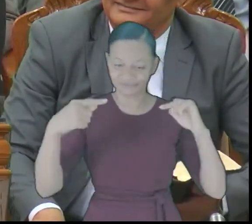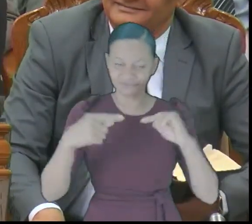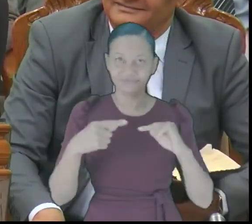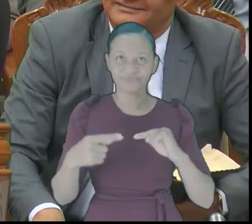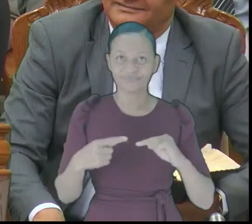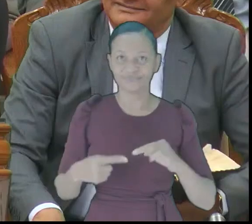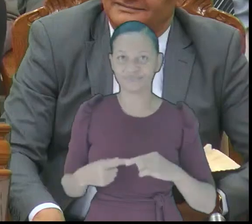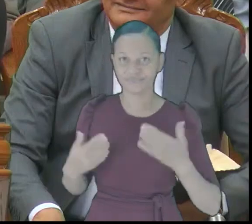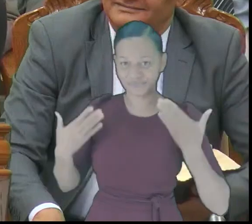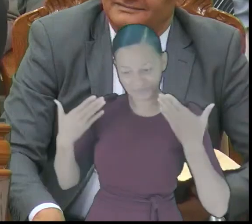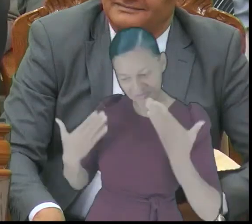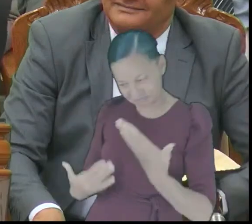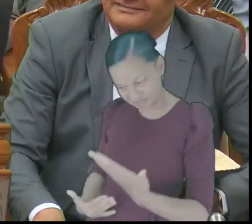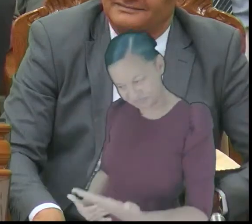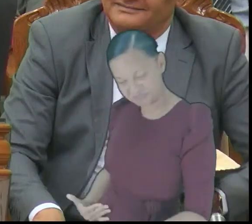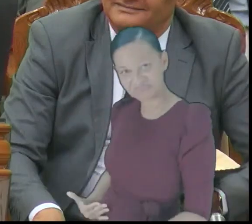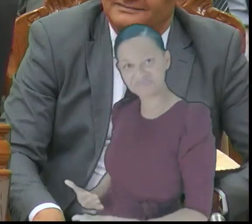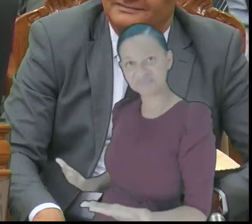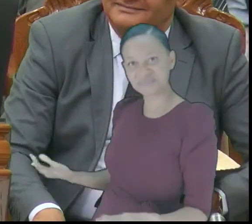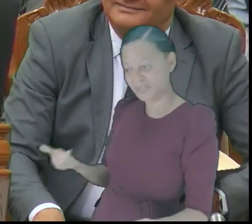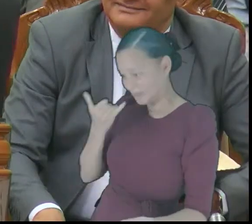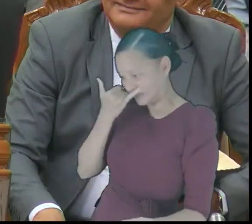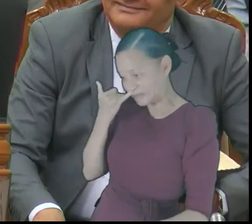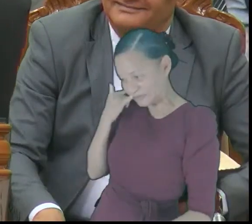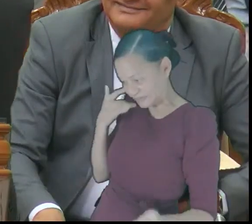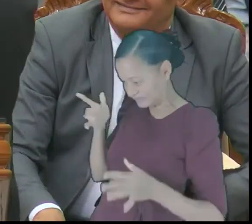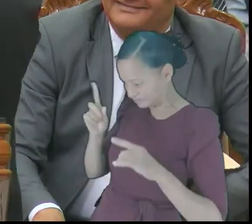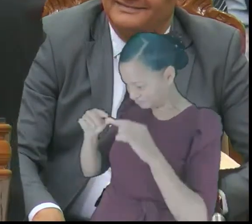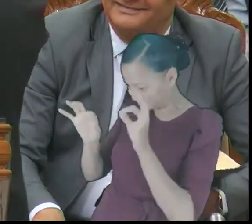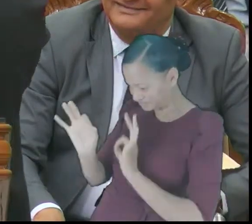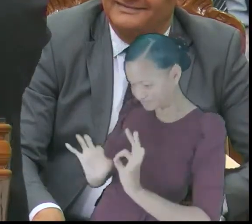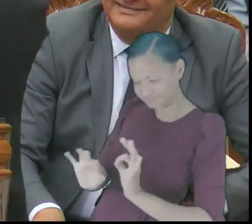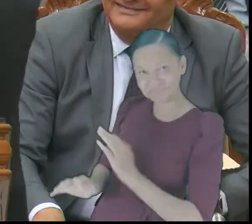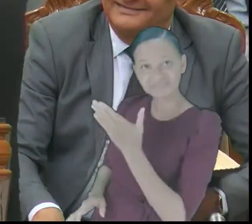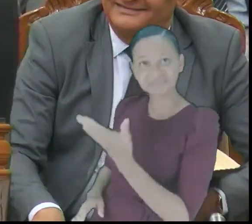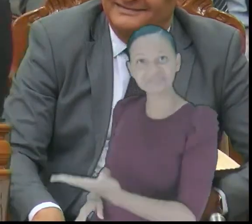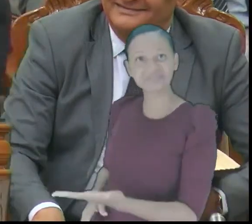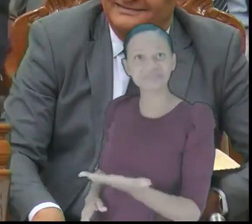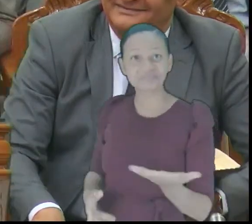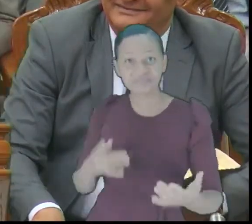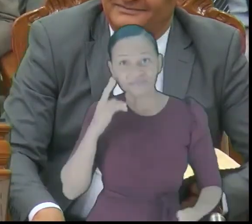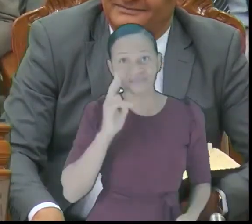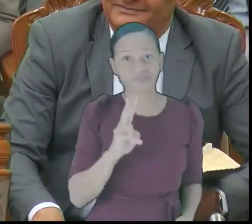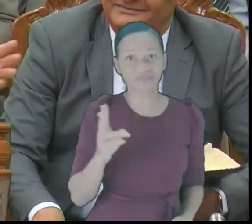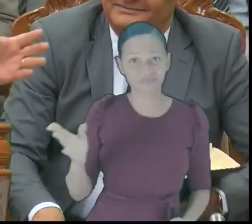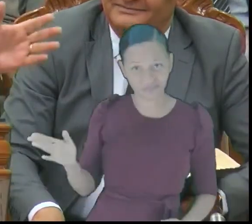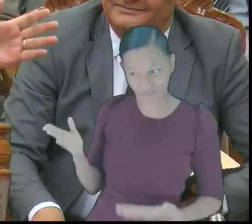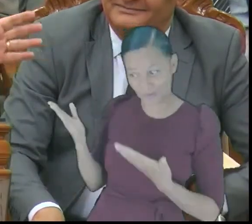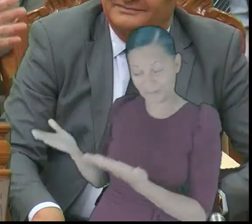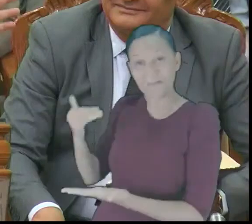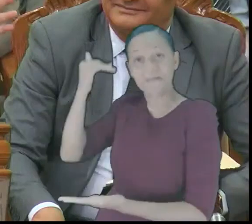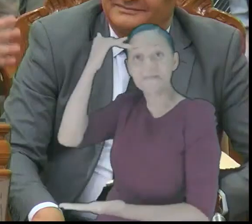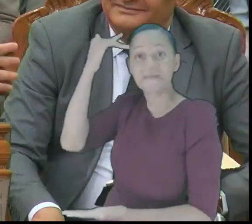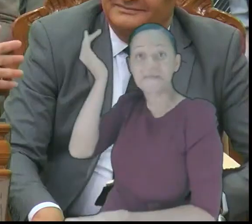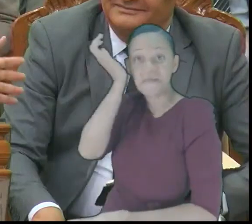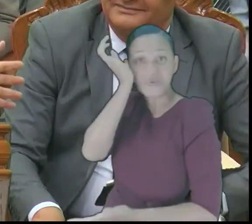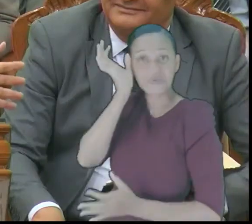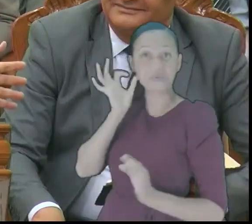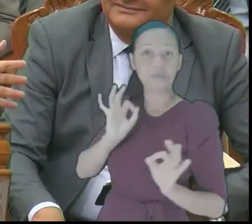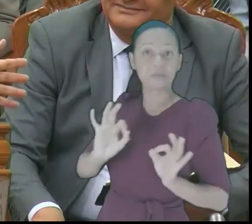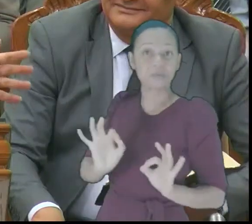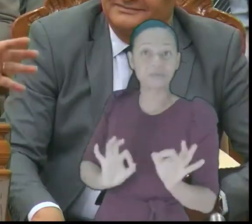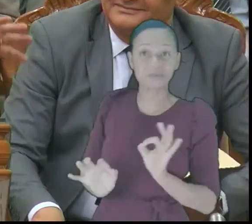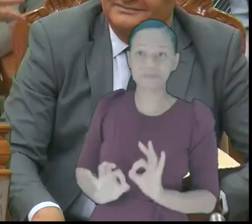Olha o pastor elegante, pastor Agrimerão, como está ataviado. Glória a Deus. Olha, vocês aqui do Farol, pastor Hermano anda ataviado ou não